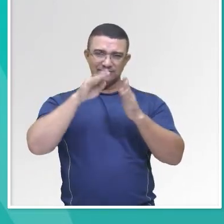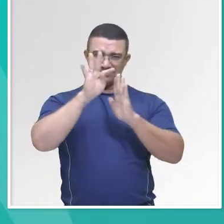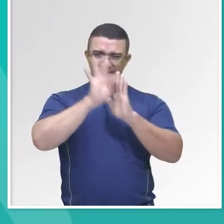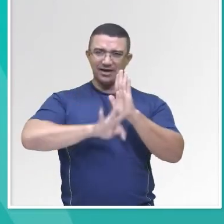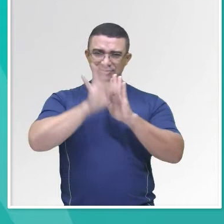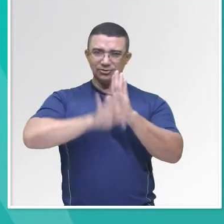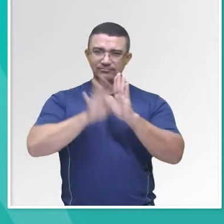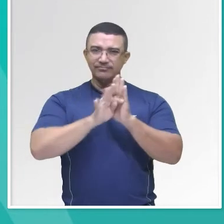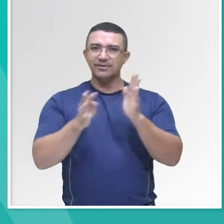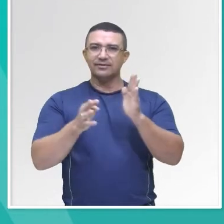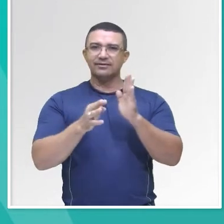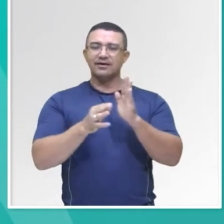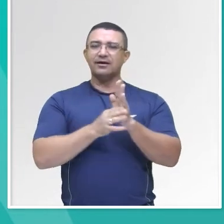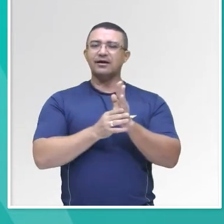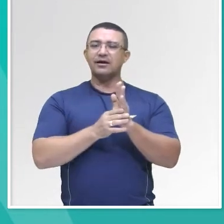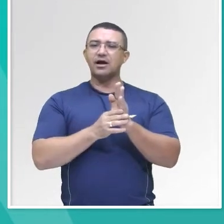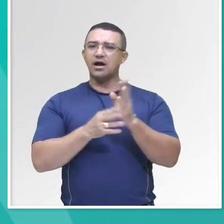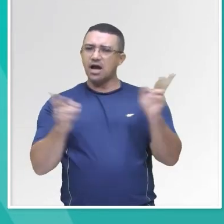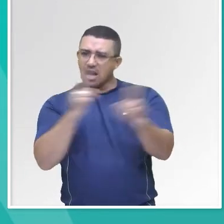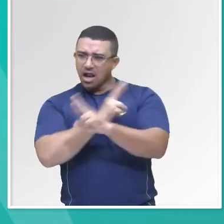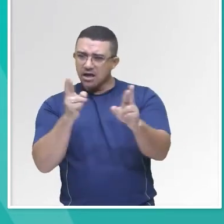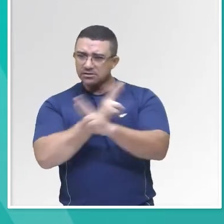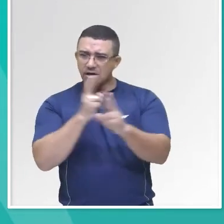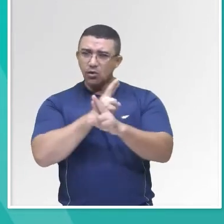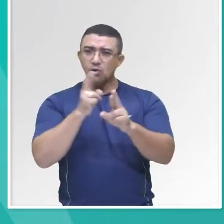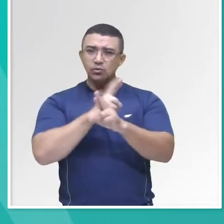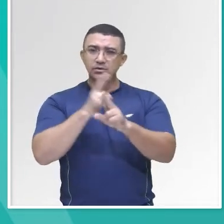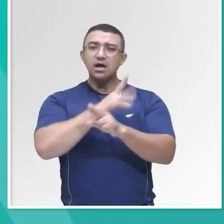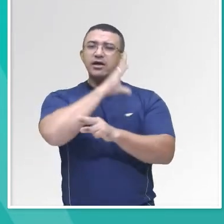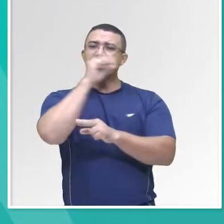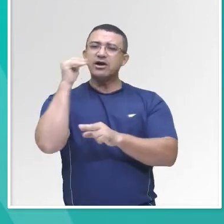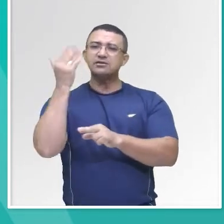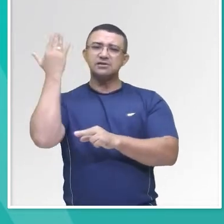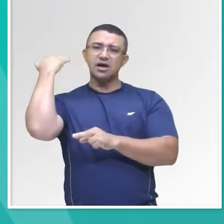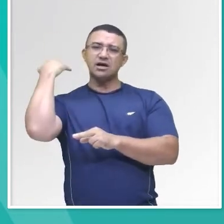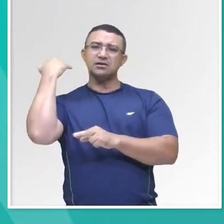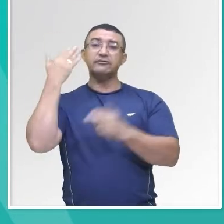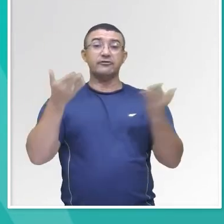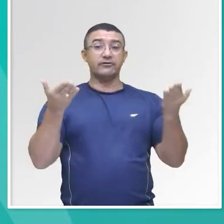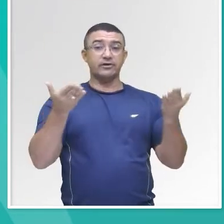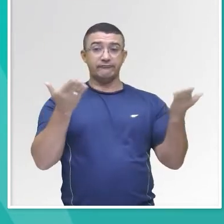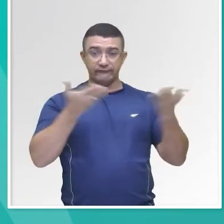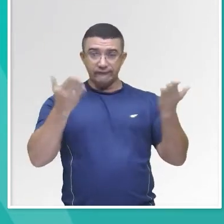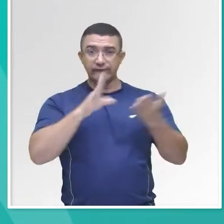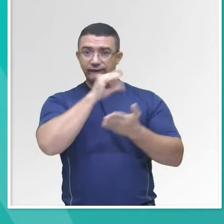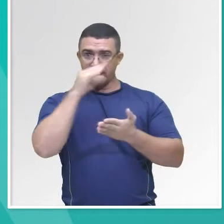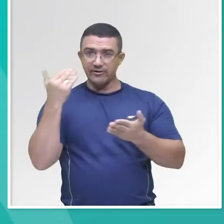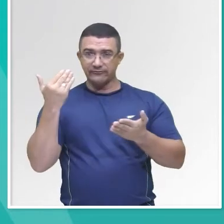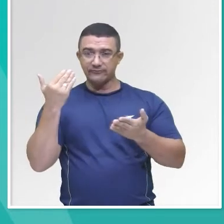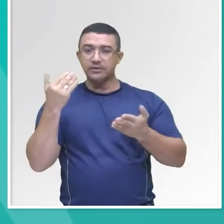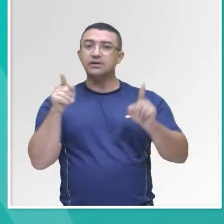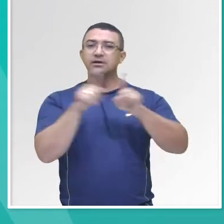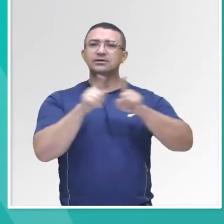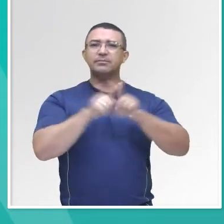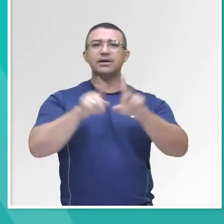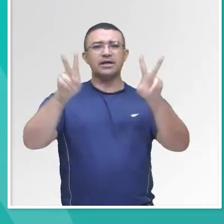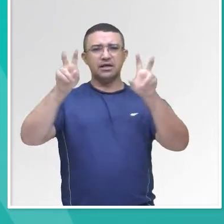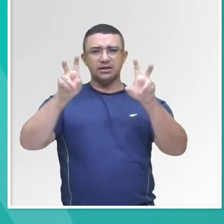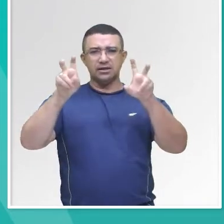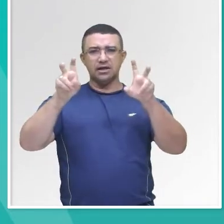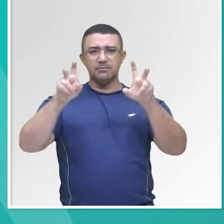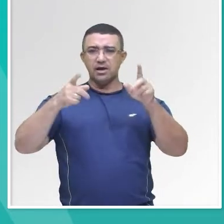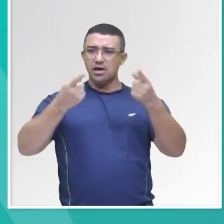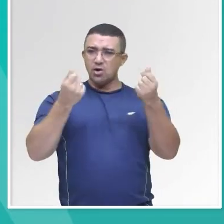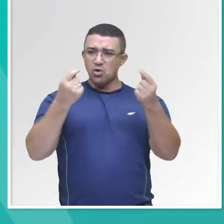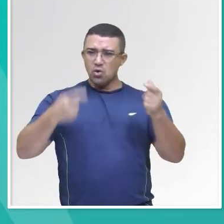essa relação, né? E esse consumismo infantil, causas, consequências e prevenção, tá certo?